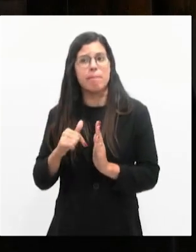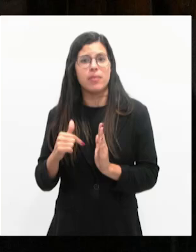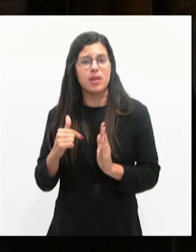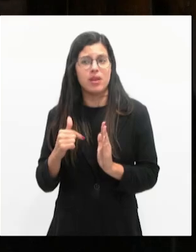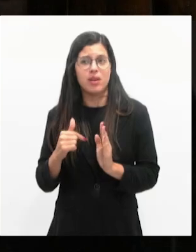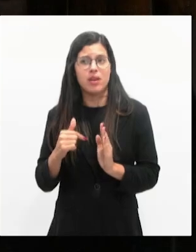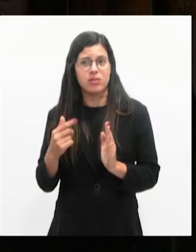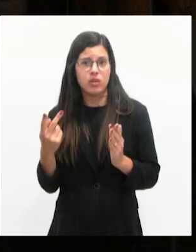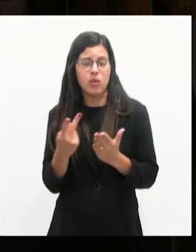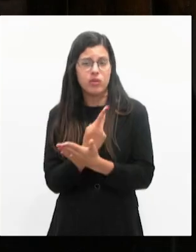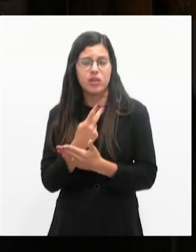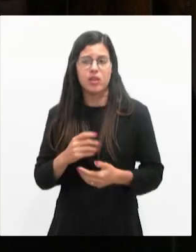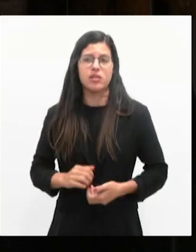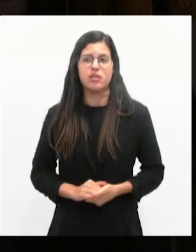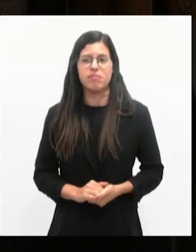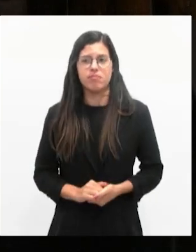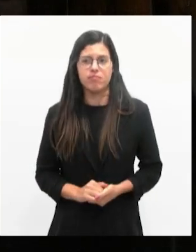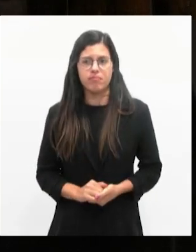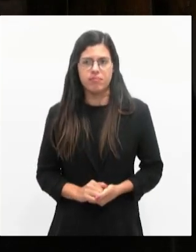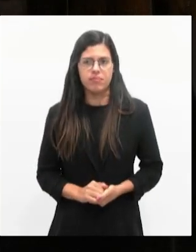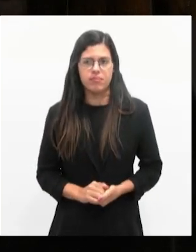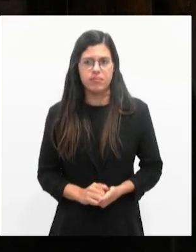publicamente acontece.